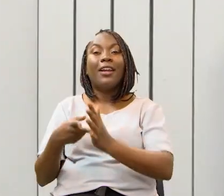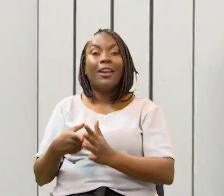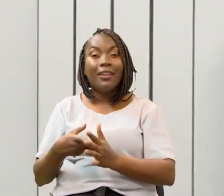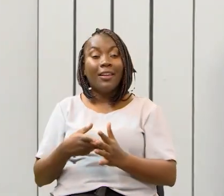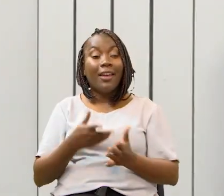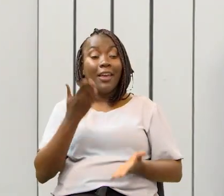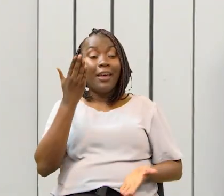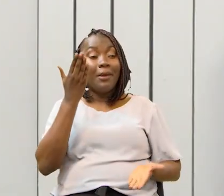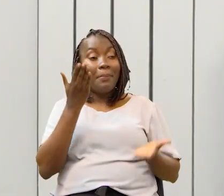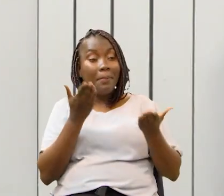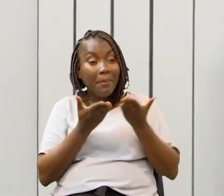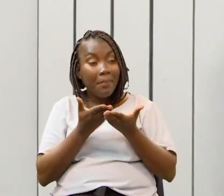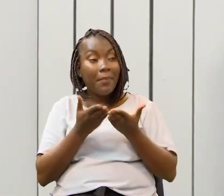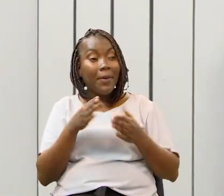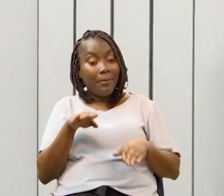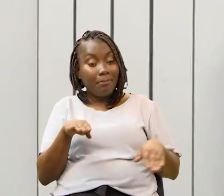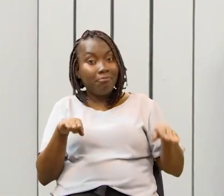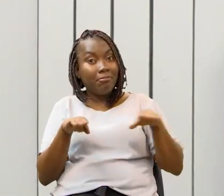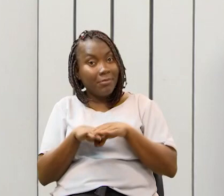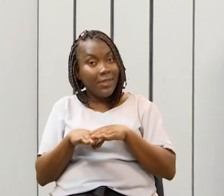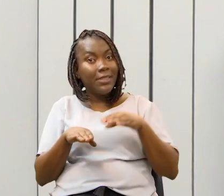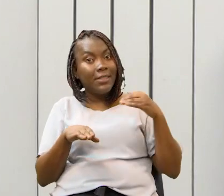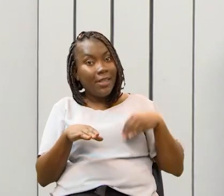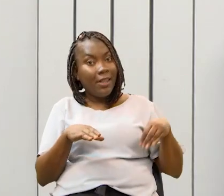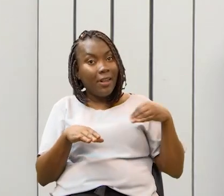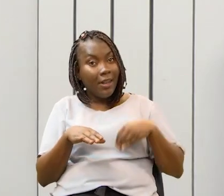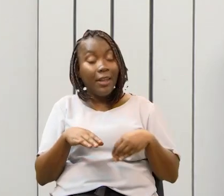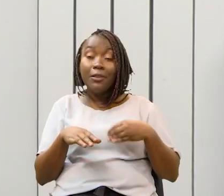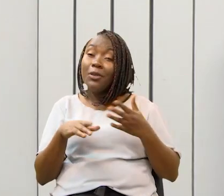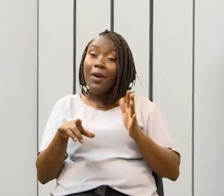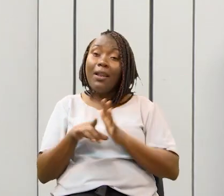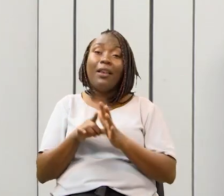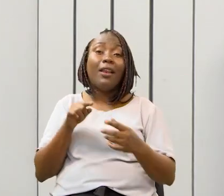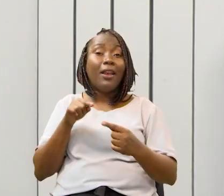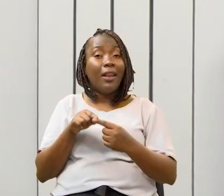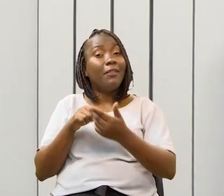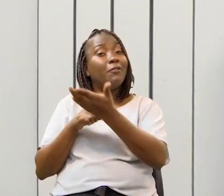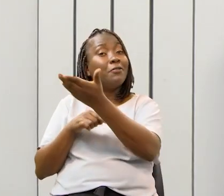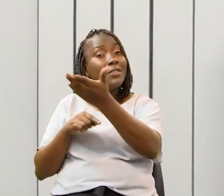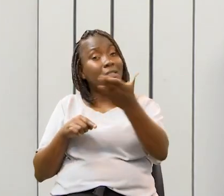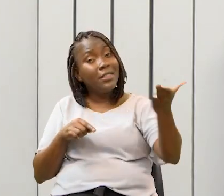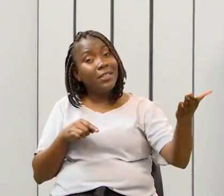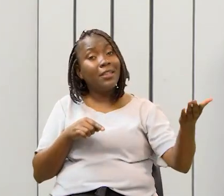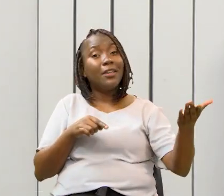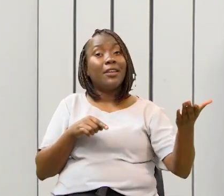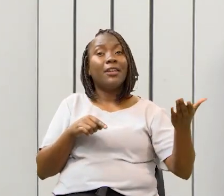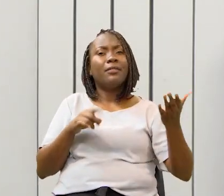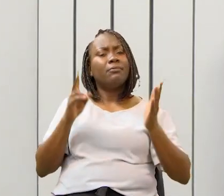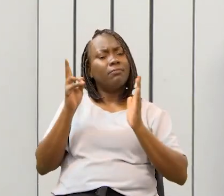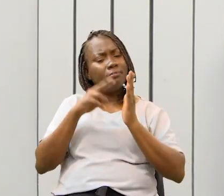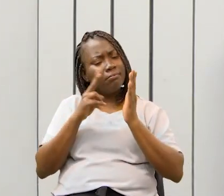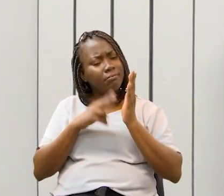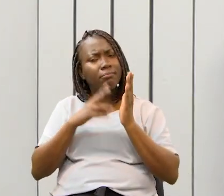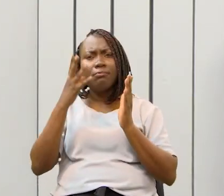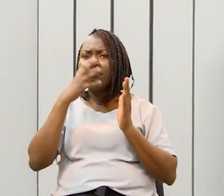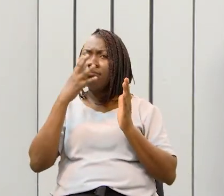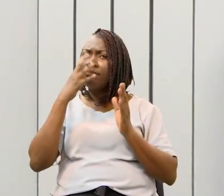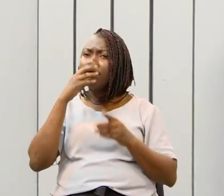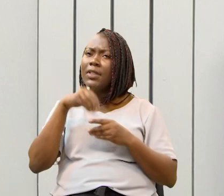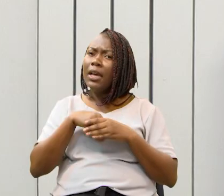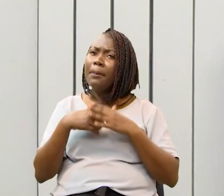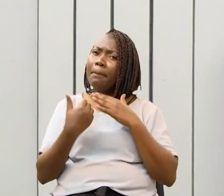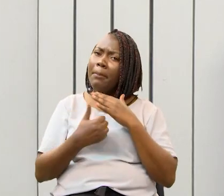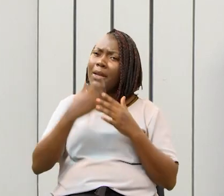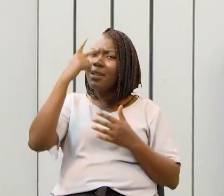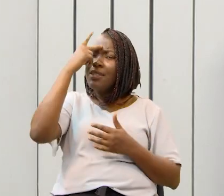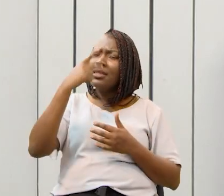aqui equiparação salarial, agora igualdade salarial, então a lei é para você. É para você dar uma analisada aí na sua empresa,